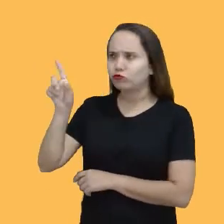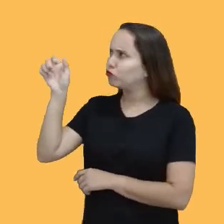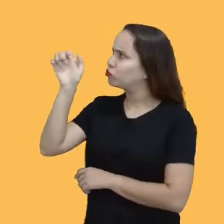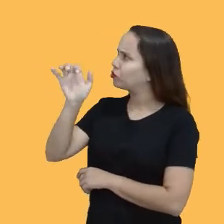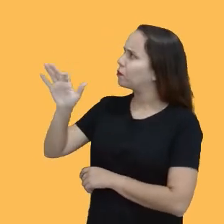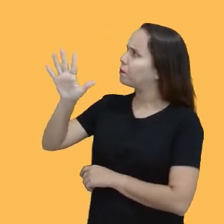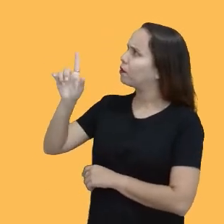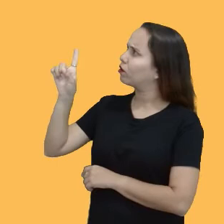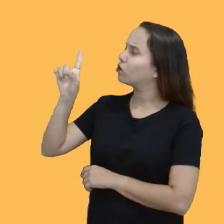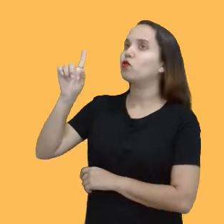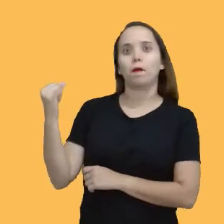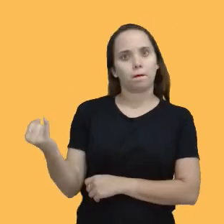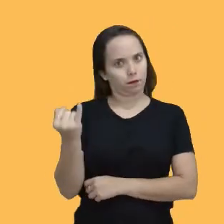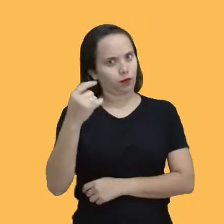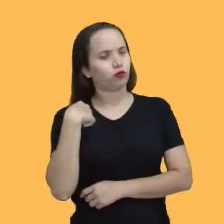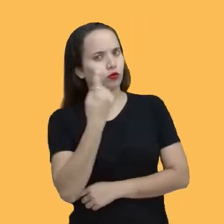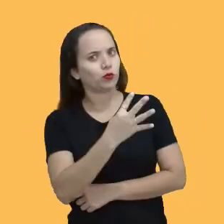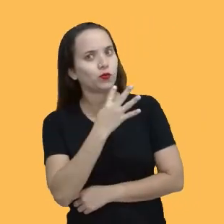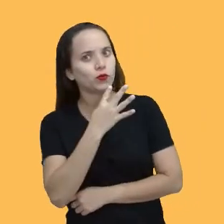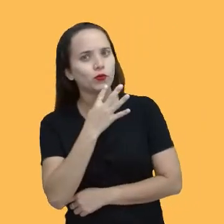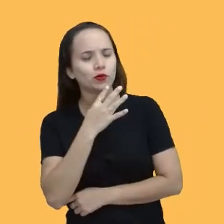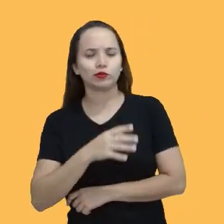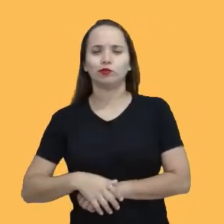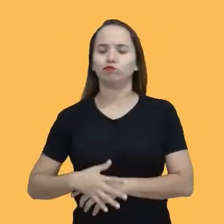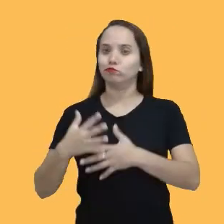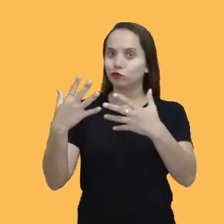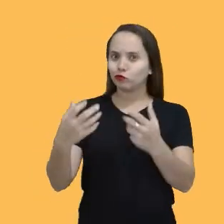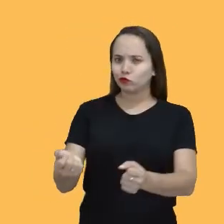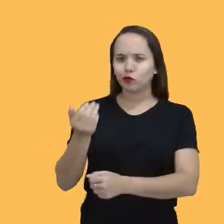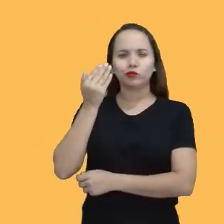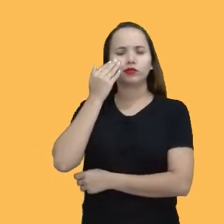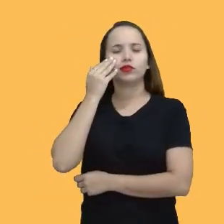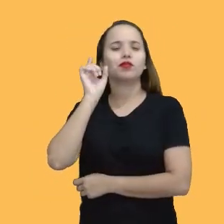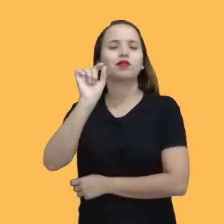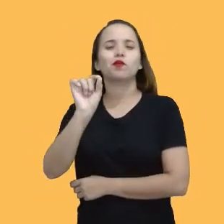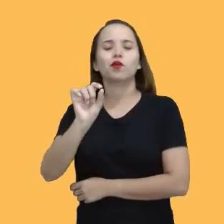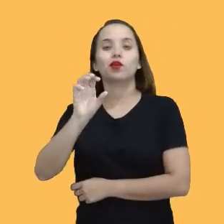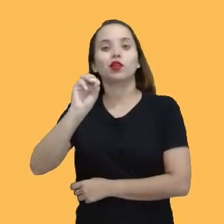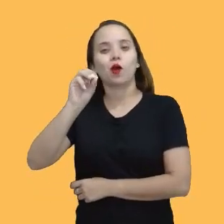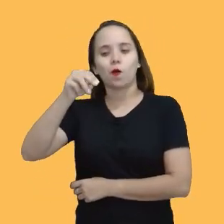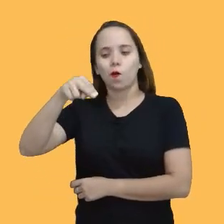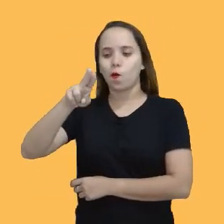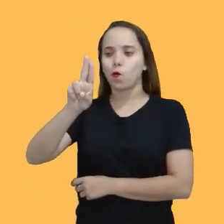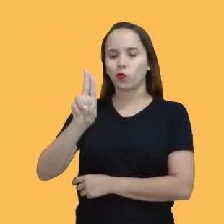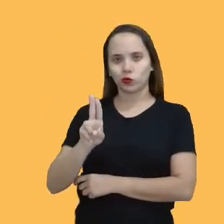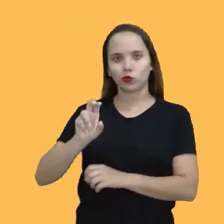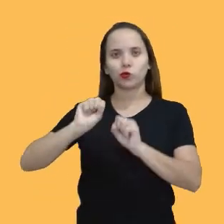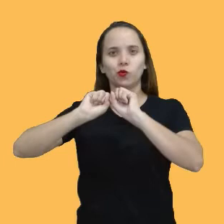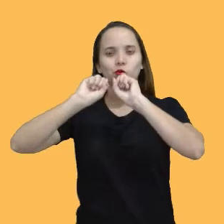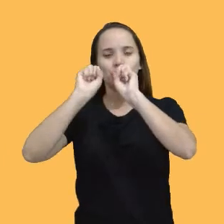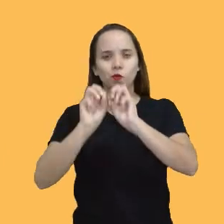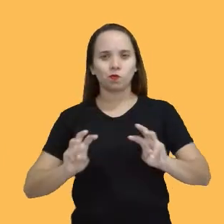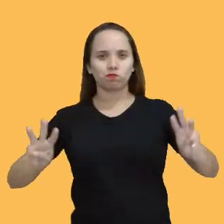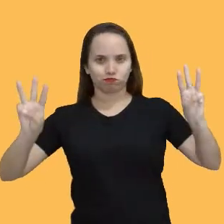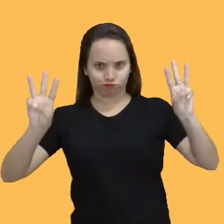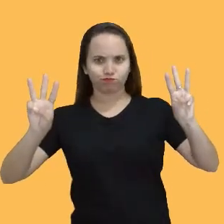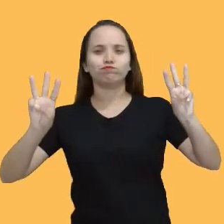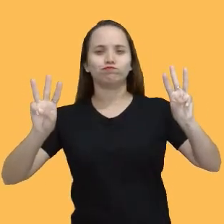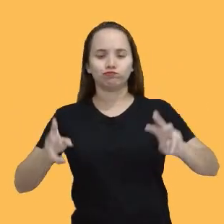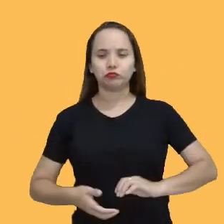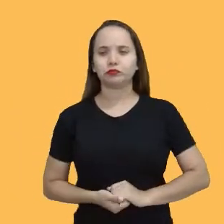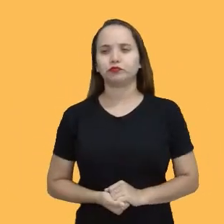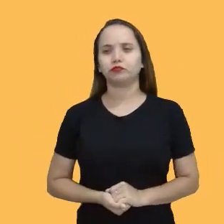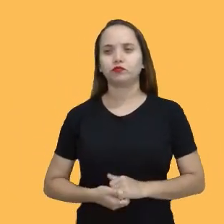é importante a gente conhecer os símbolos que tem, né? Vão saber já que é o símbolo da ONU, a Organização das Nações Unidas. E